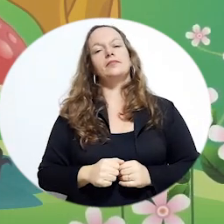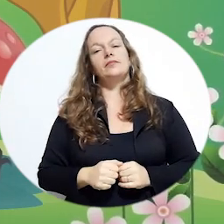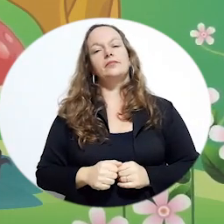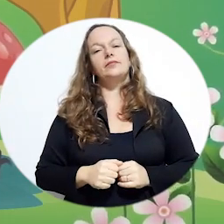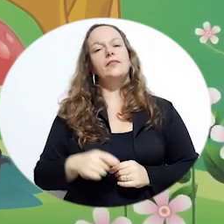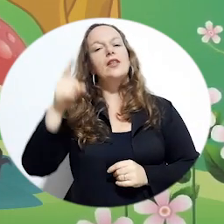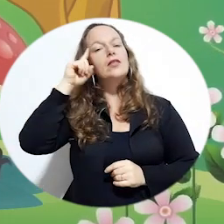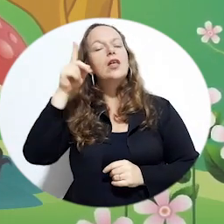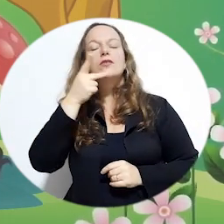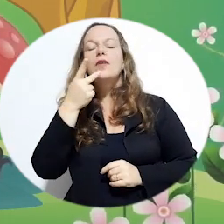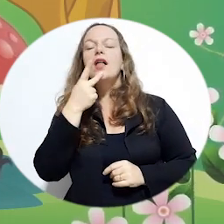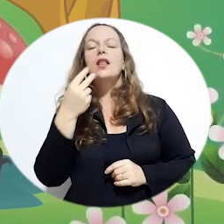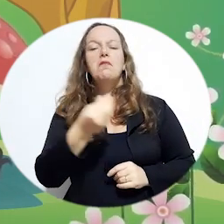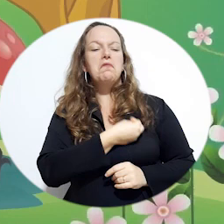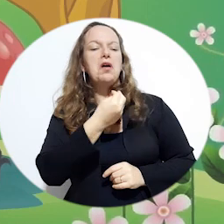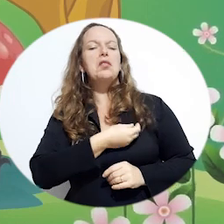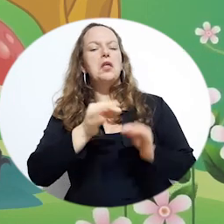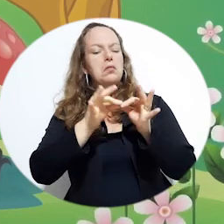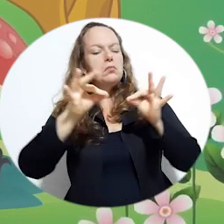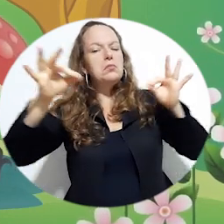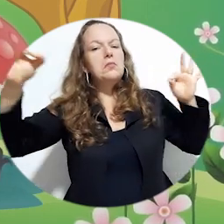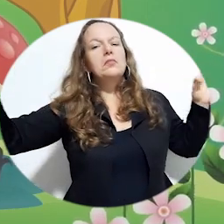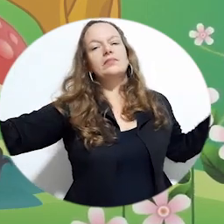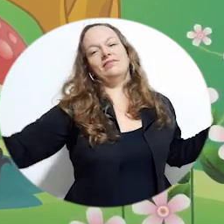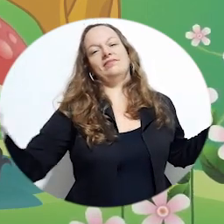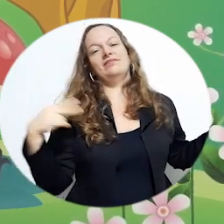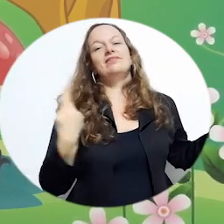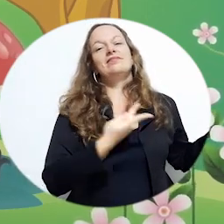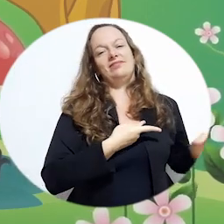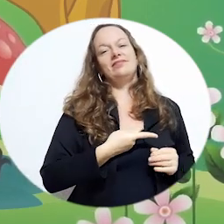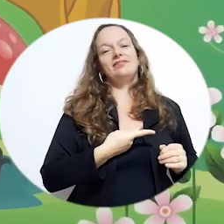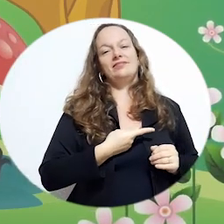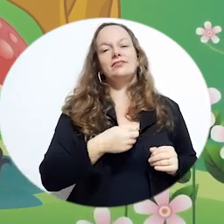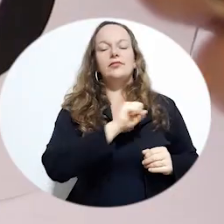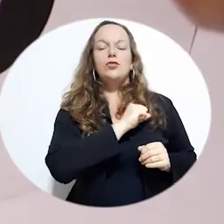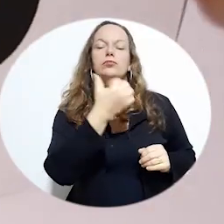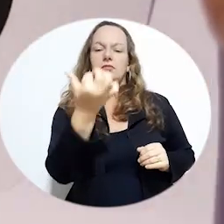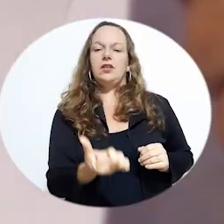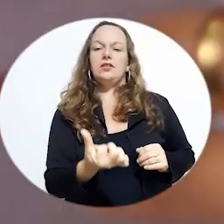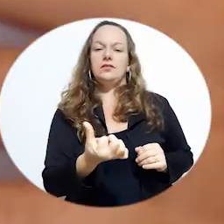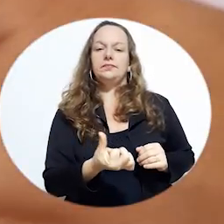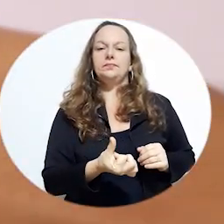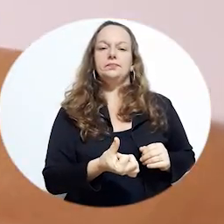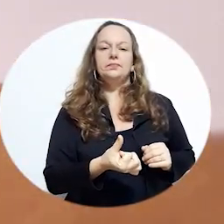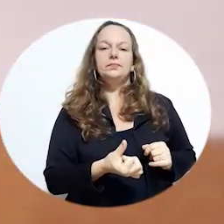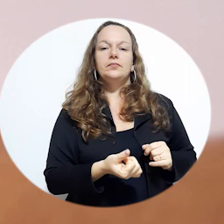nessa terra por muito mais tempo. Legal, né? O sexto mandamento diz: